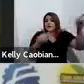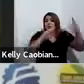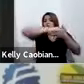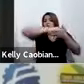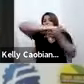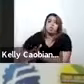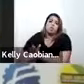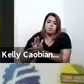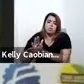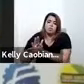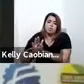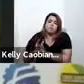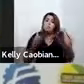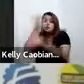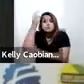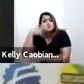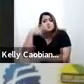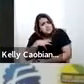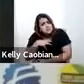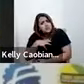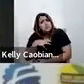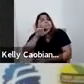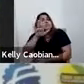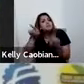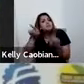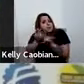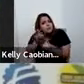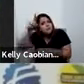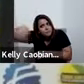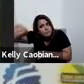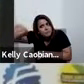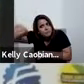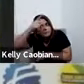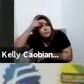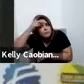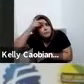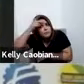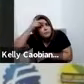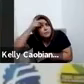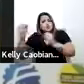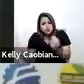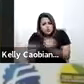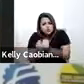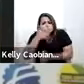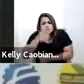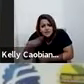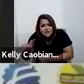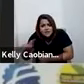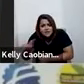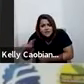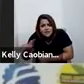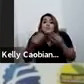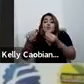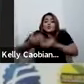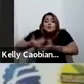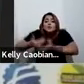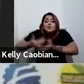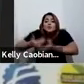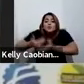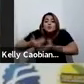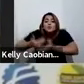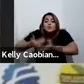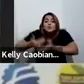pessoas fortes, solidárias, com suas crianças. Nunca vimos tantos carrinhos de bebês numa porta de